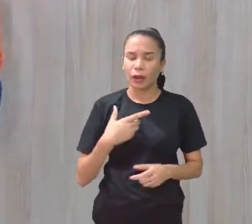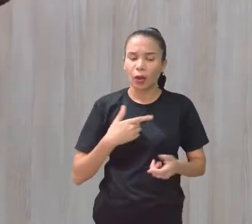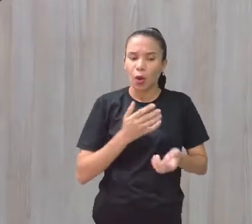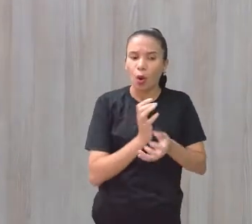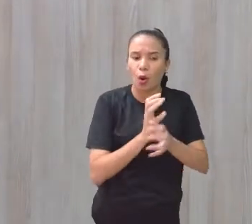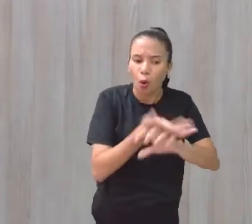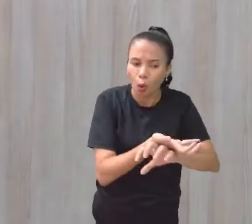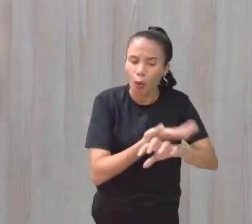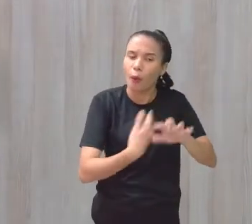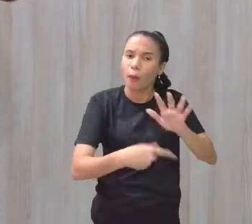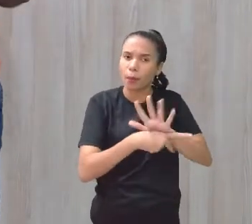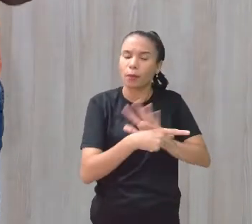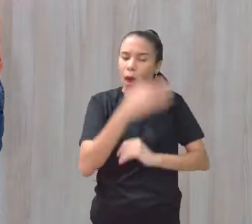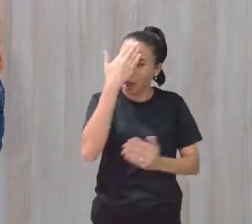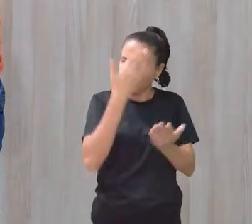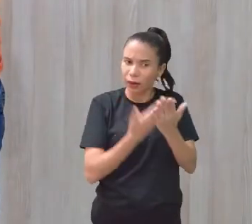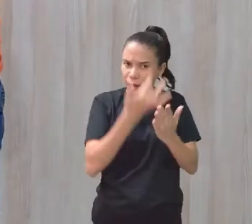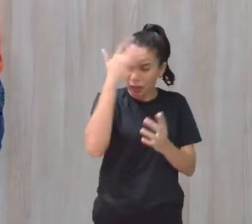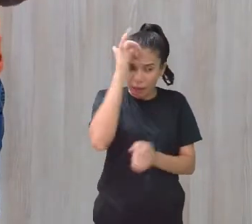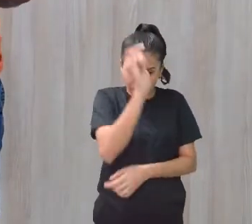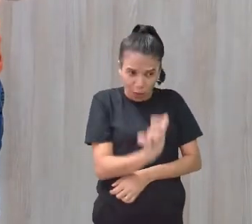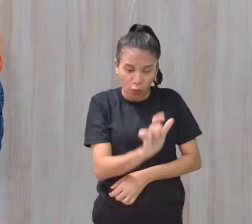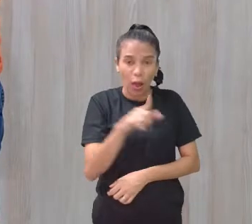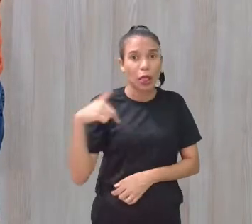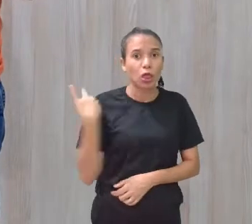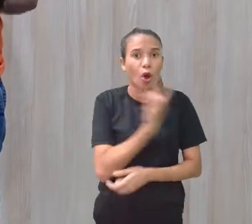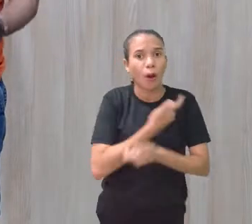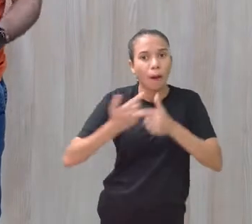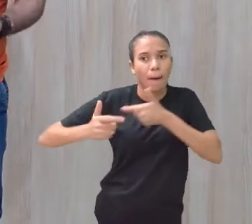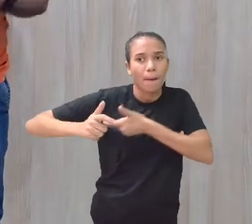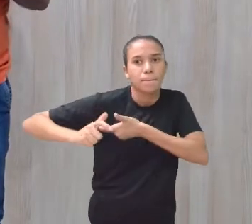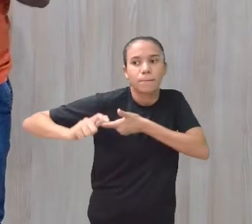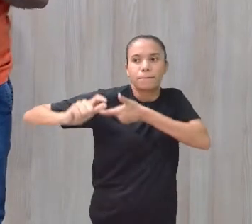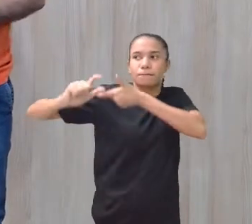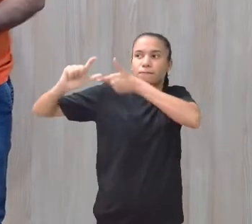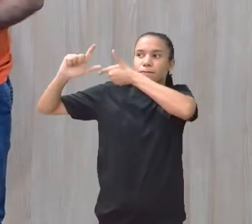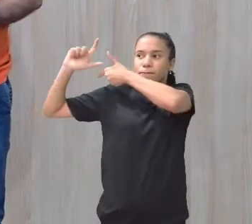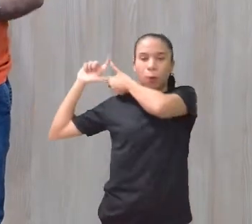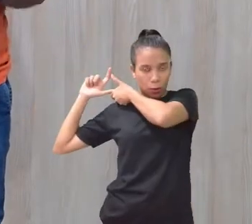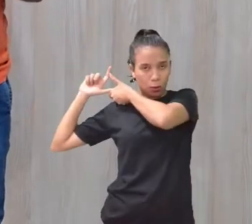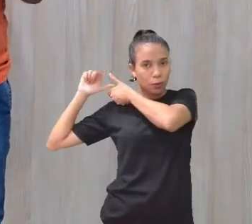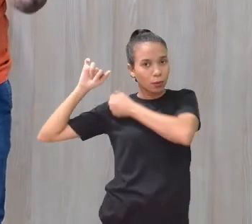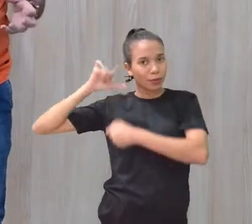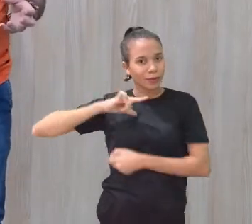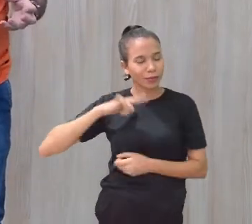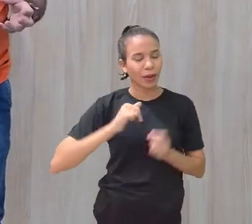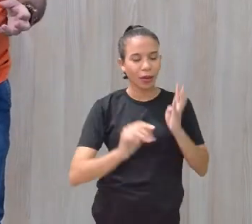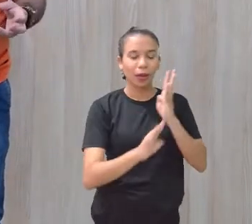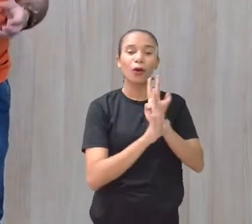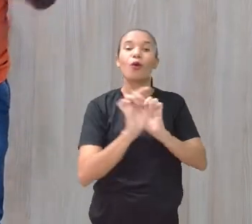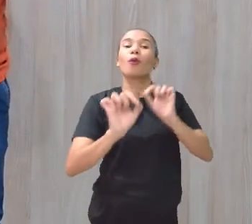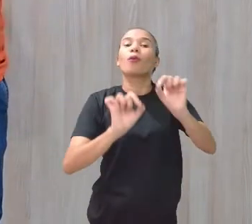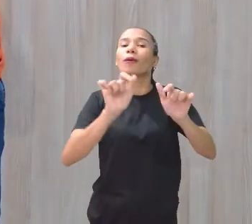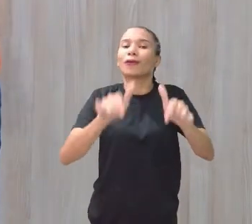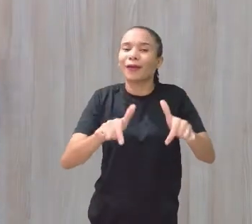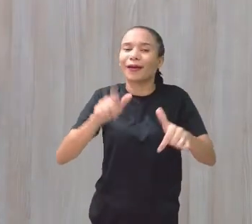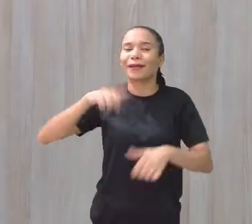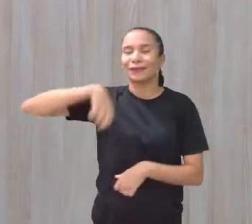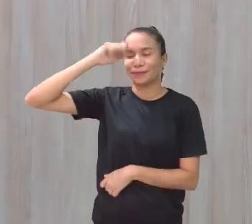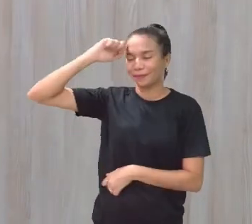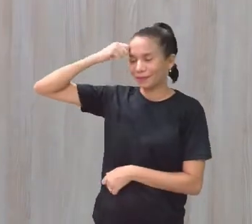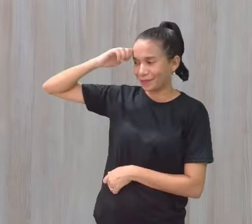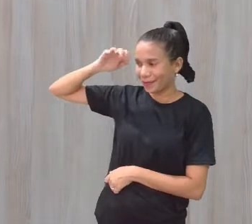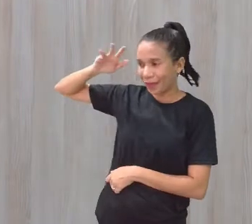até então, acreditam ser os nossos ancestrais mais antigos. E foram encontrados onde? No